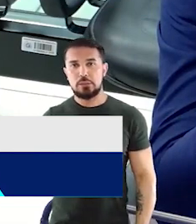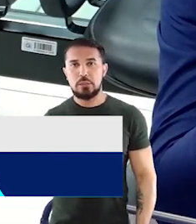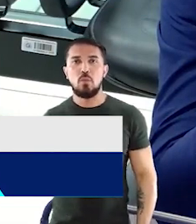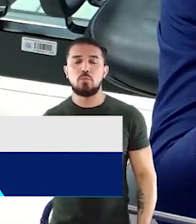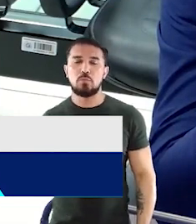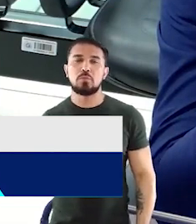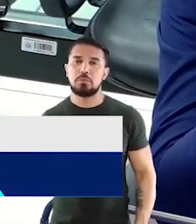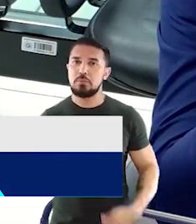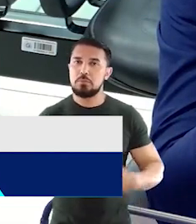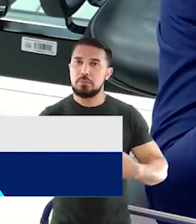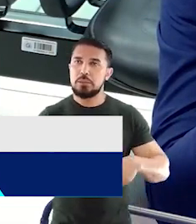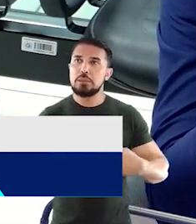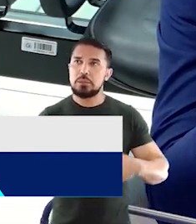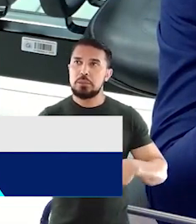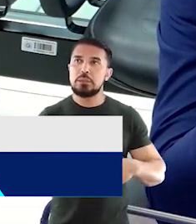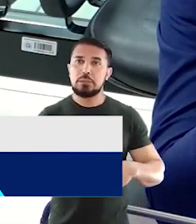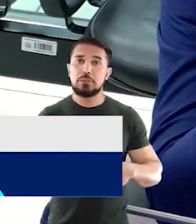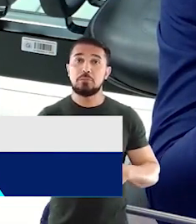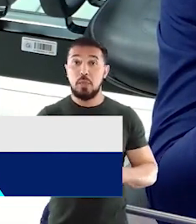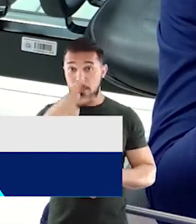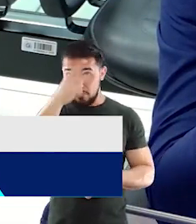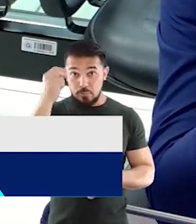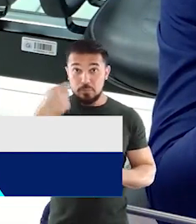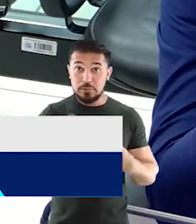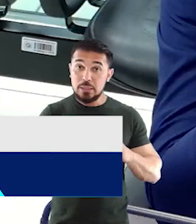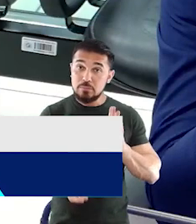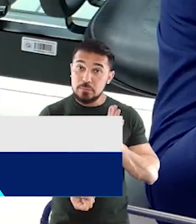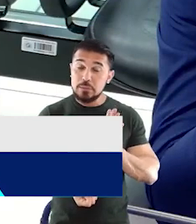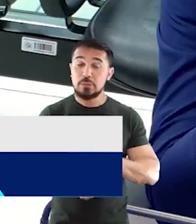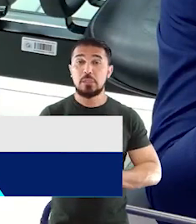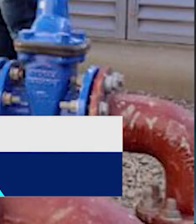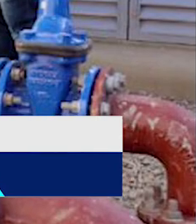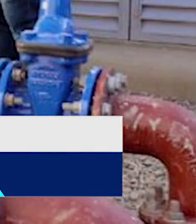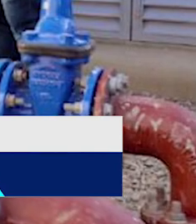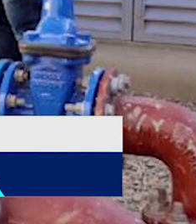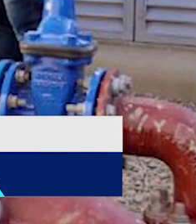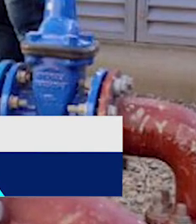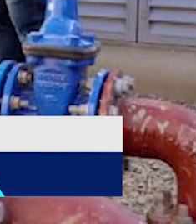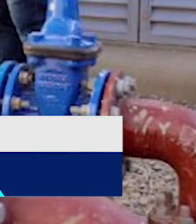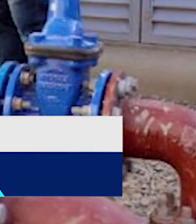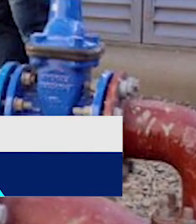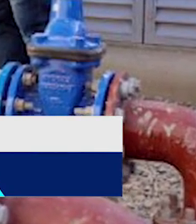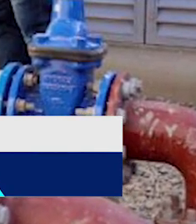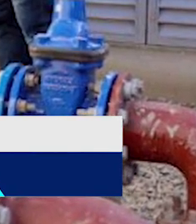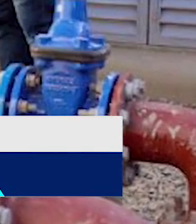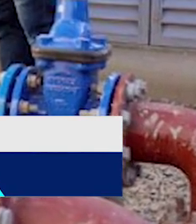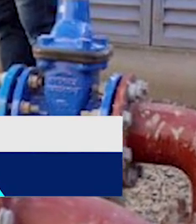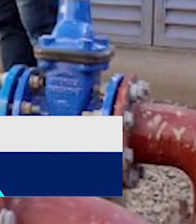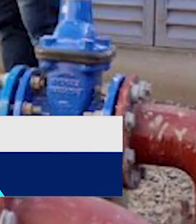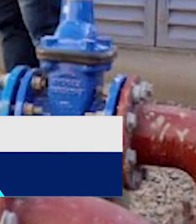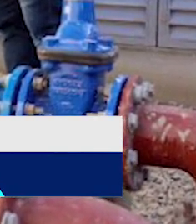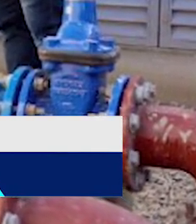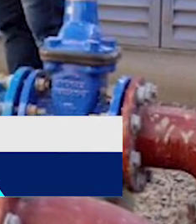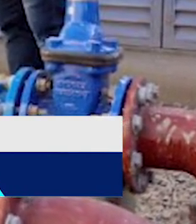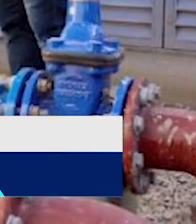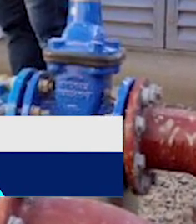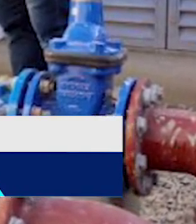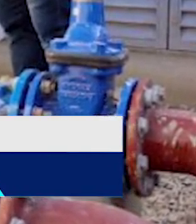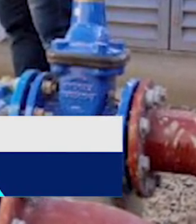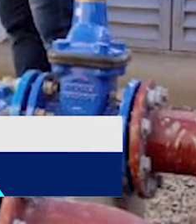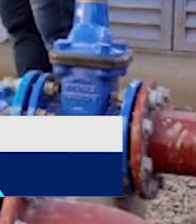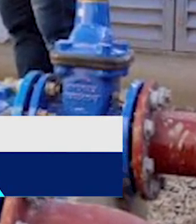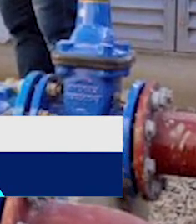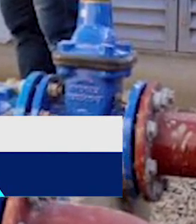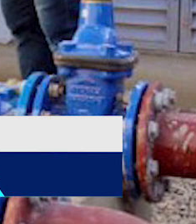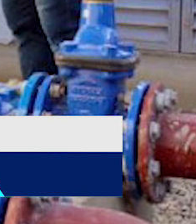de regulação. O município precisa criar a agência de regulação municipal, porque em cima dessa agência de regulação